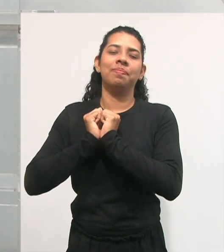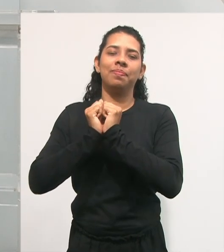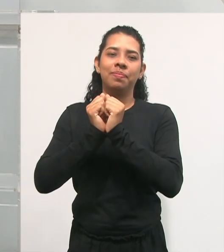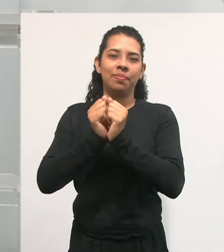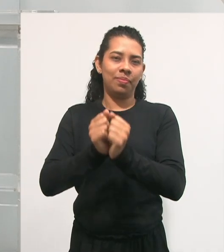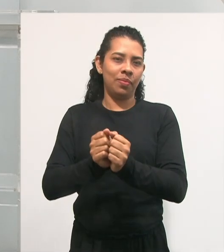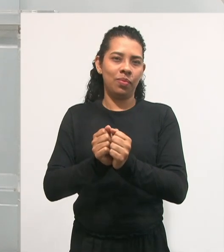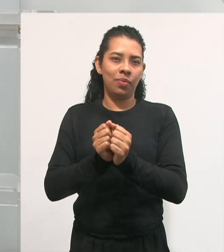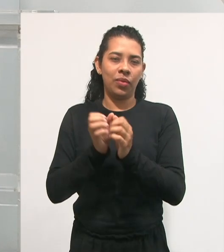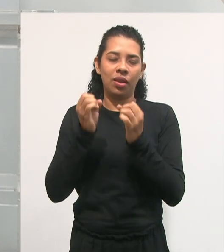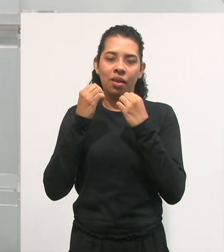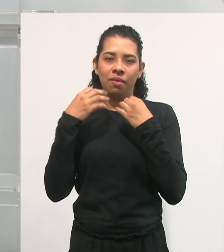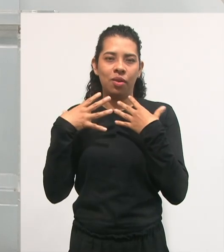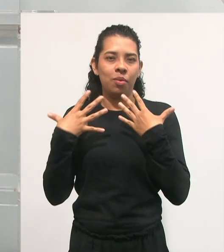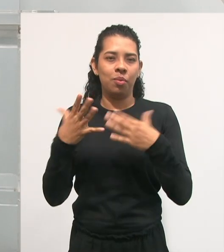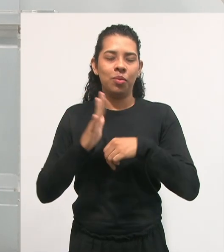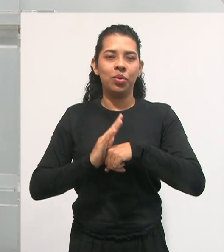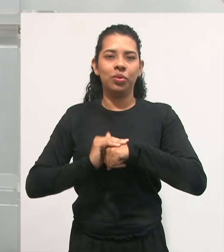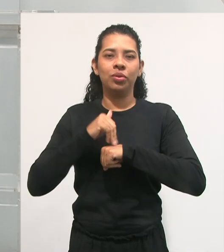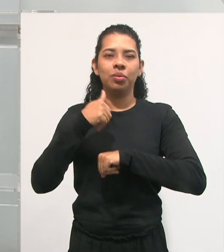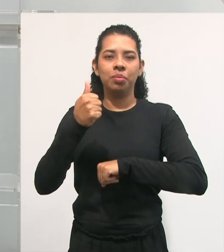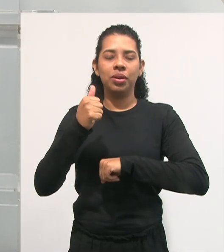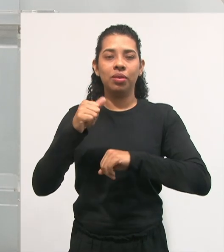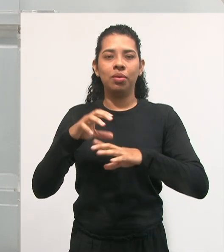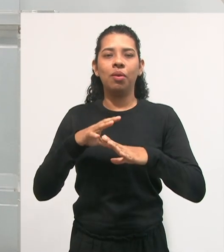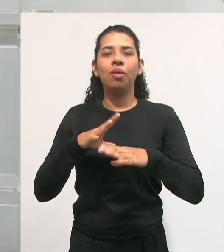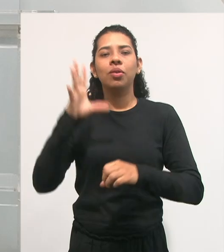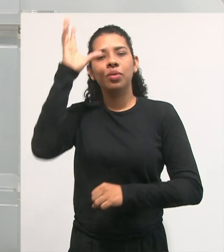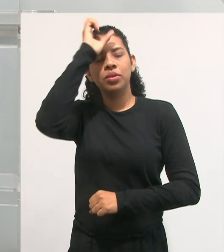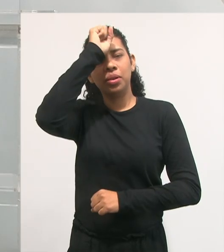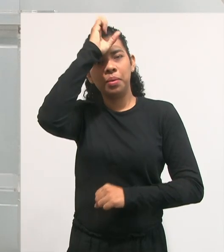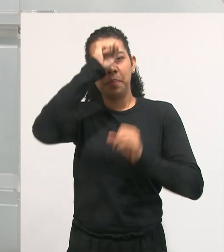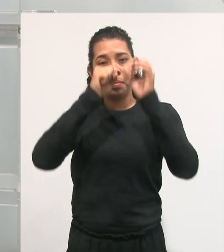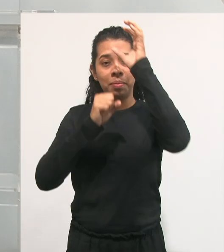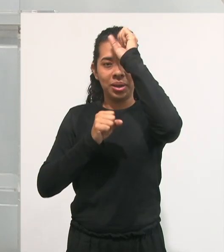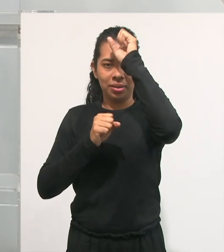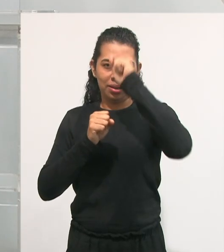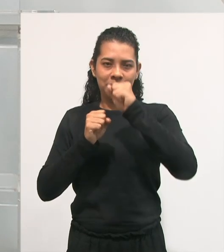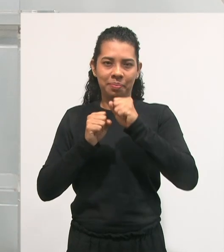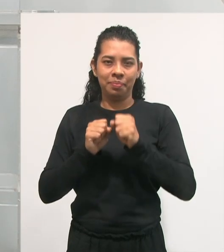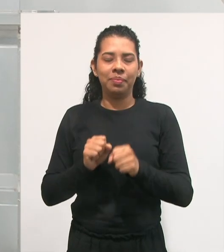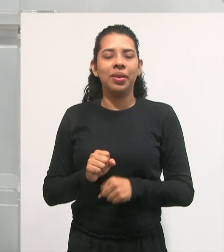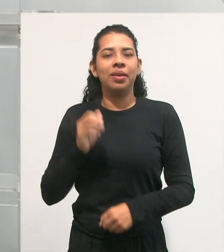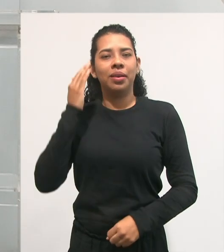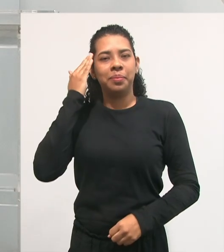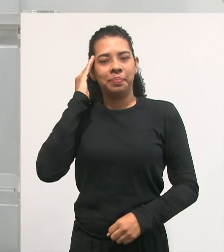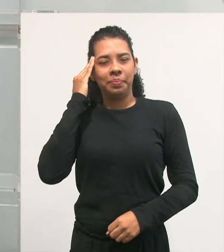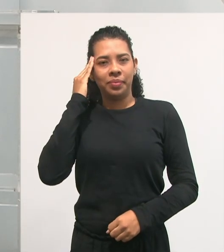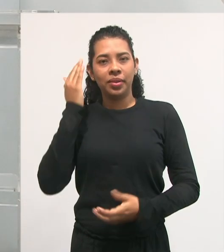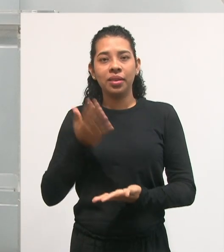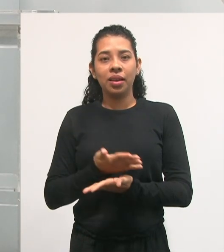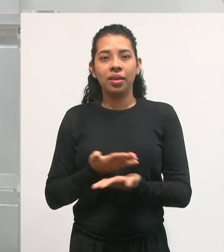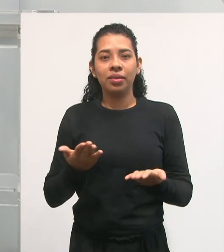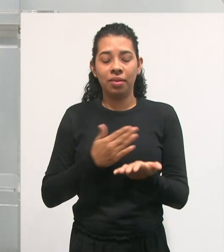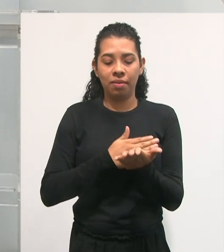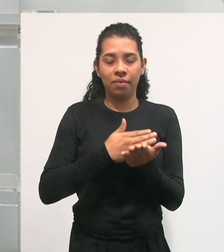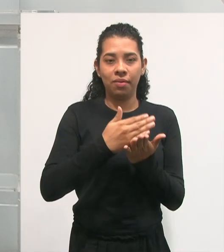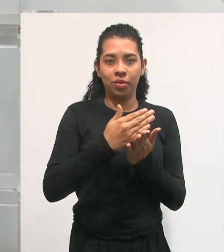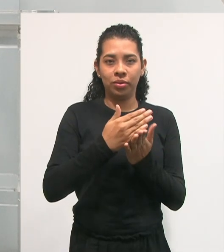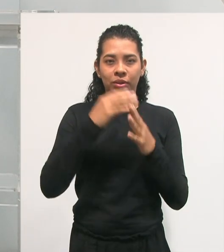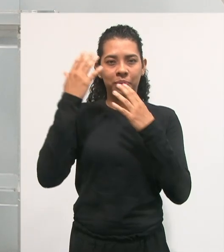tornando protagonistas nesse processo de aprendizagem, de ensino-aprendizagem. Tá? Voltando aqui para o